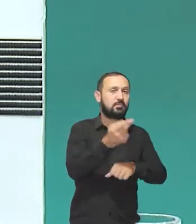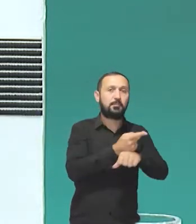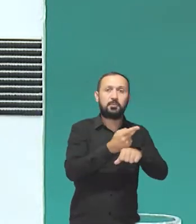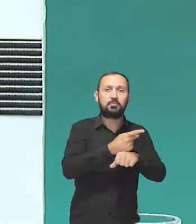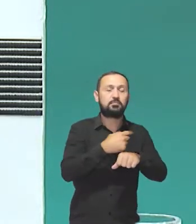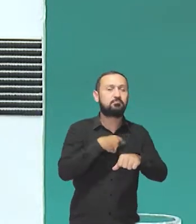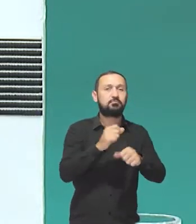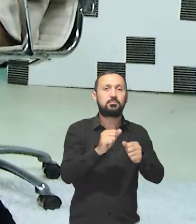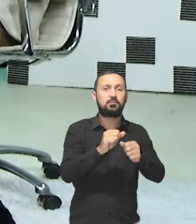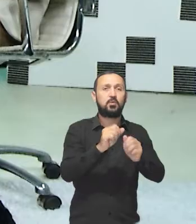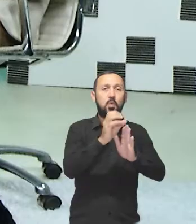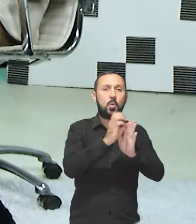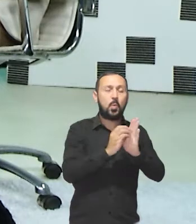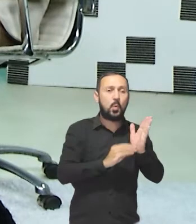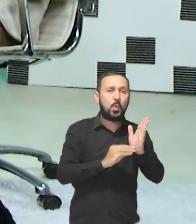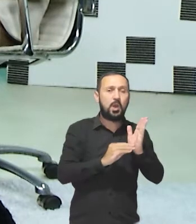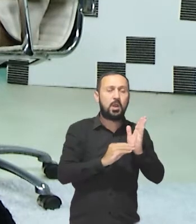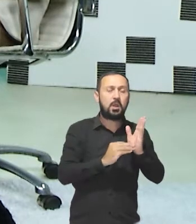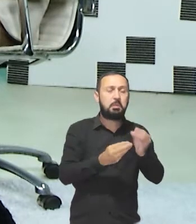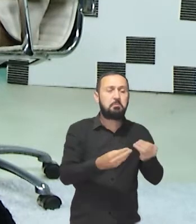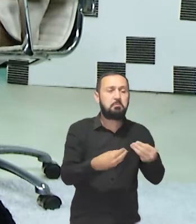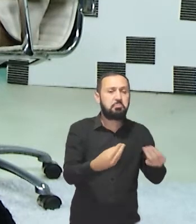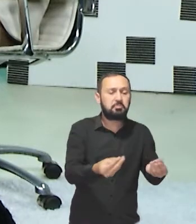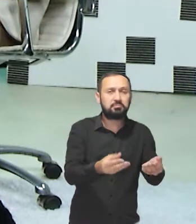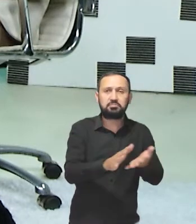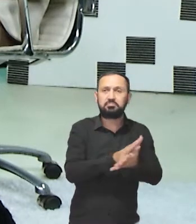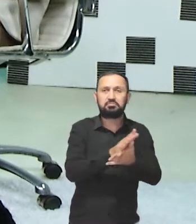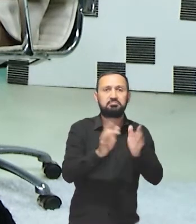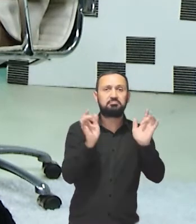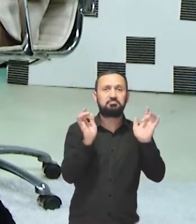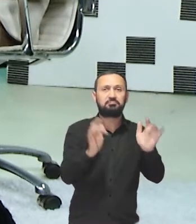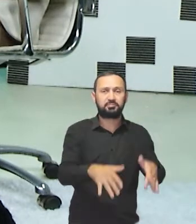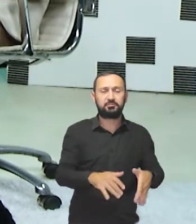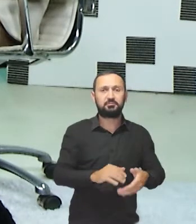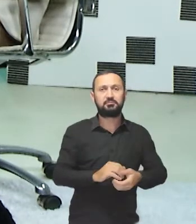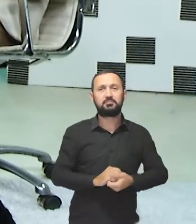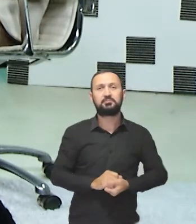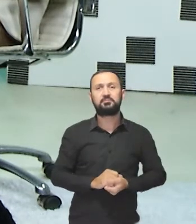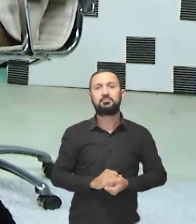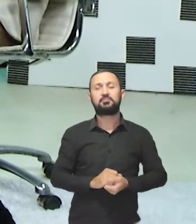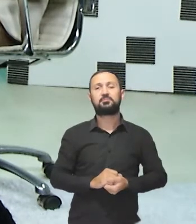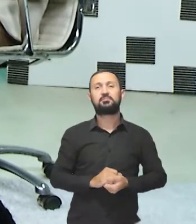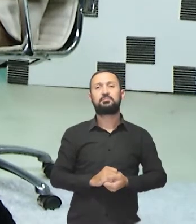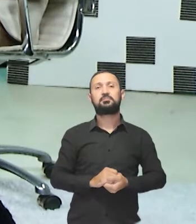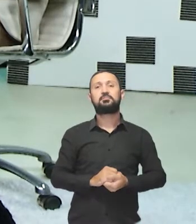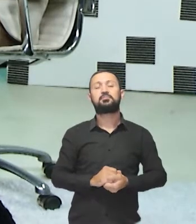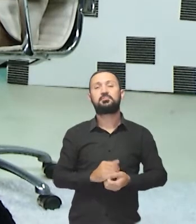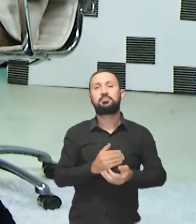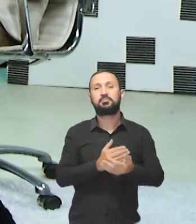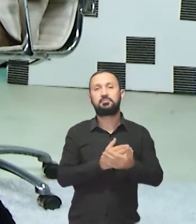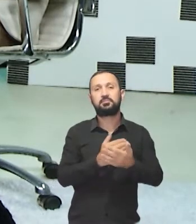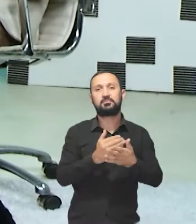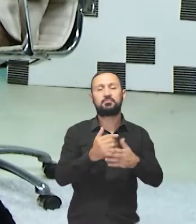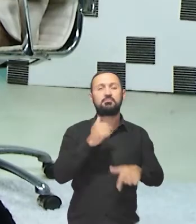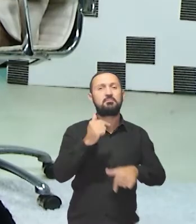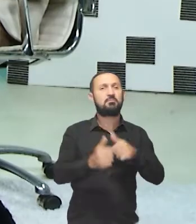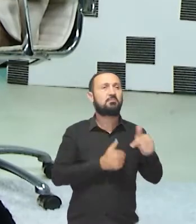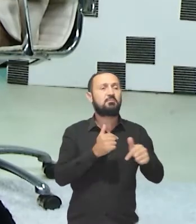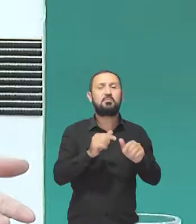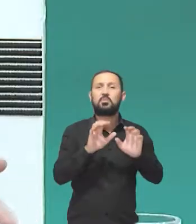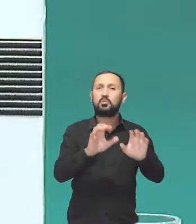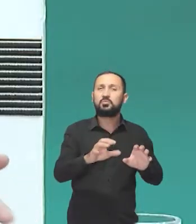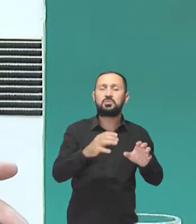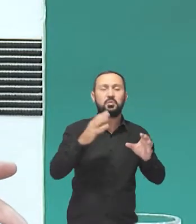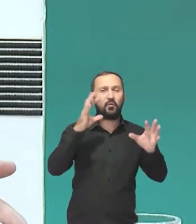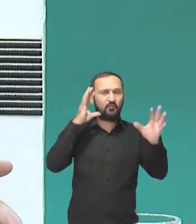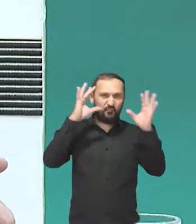não levam mais currículo para lugar nenhum, abandonam e passam a trabalhar da maneira que dá,